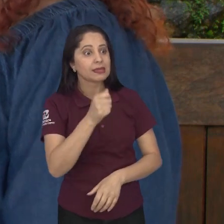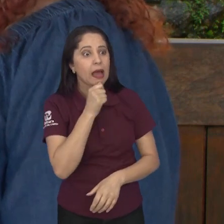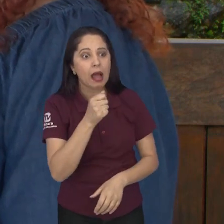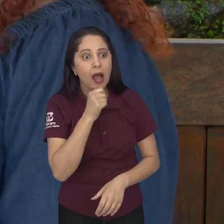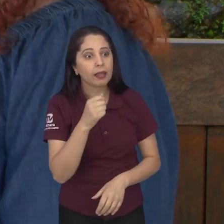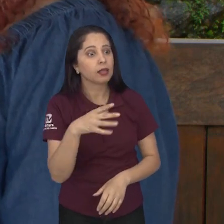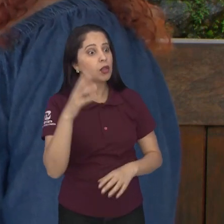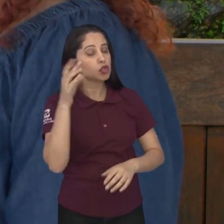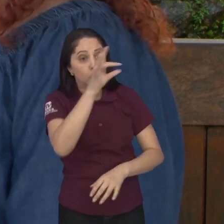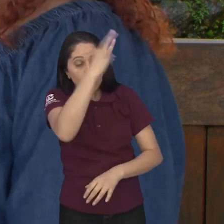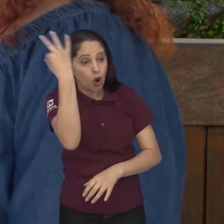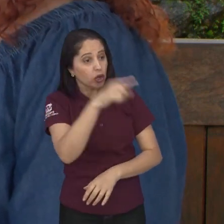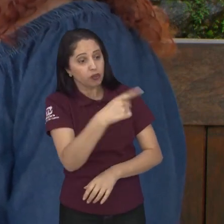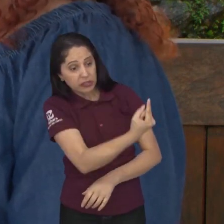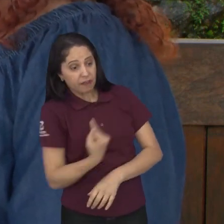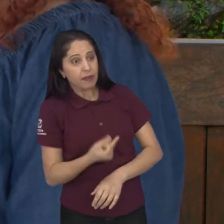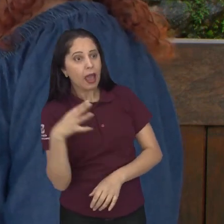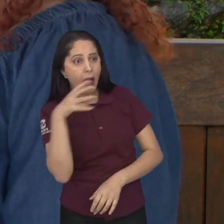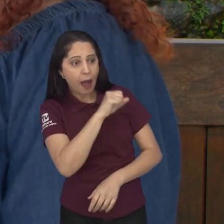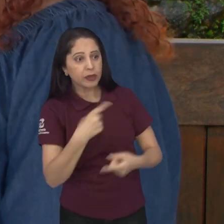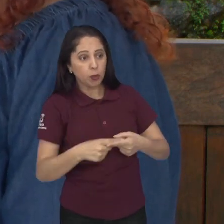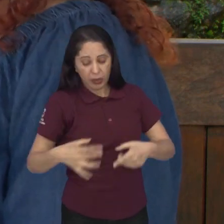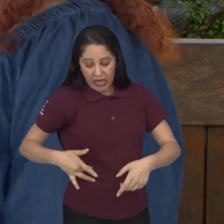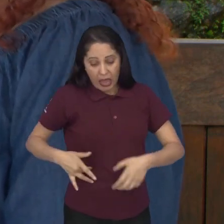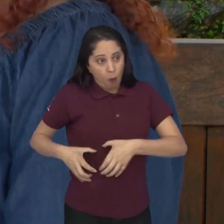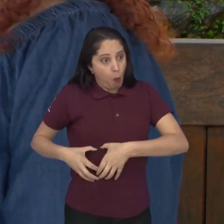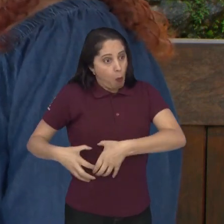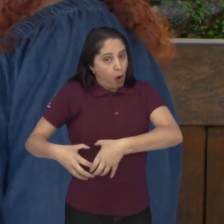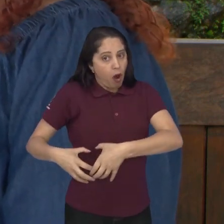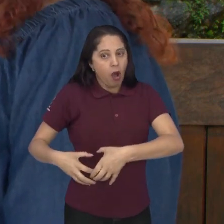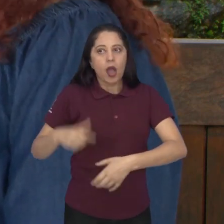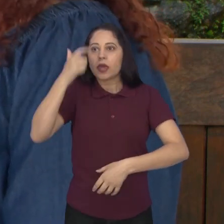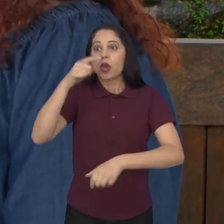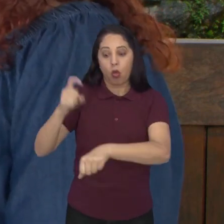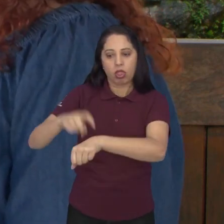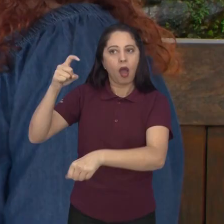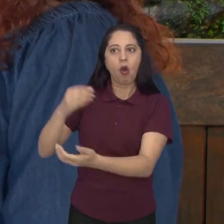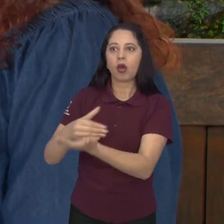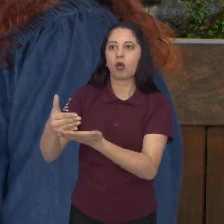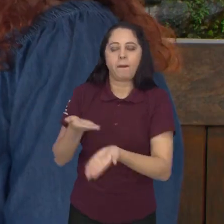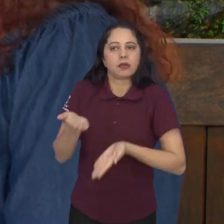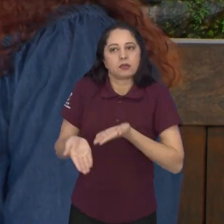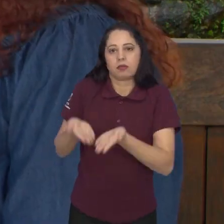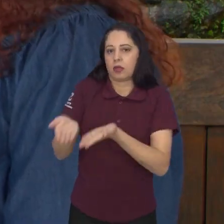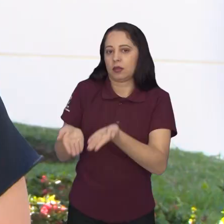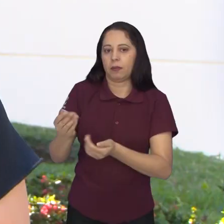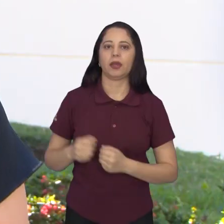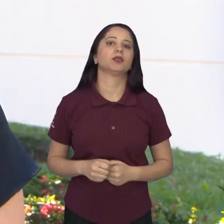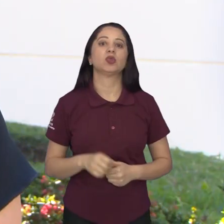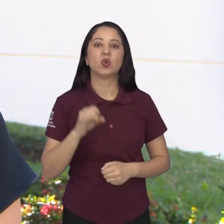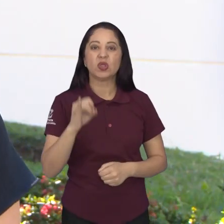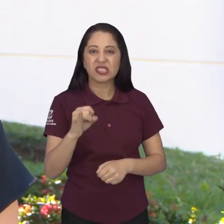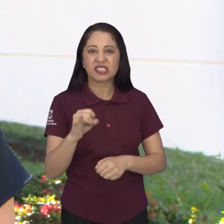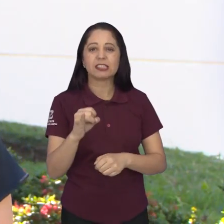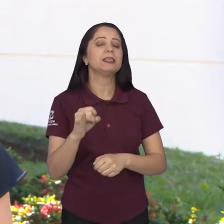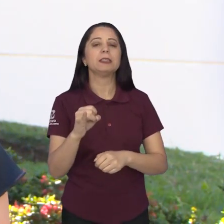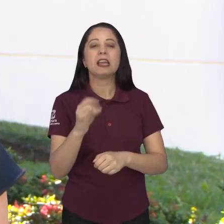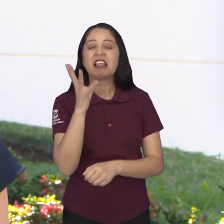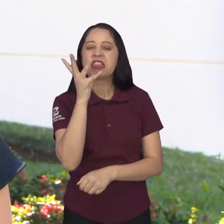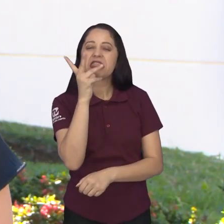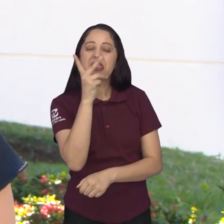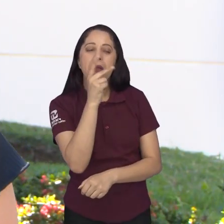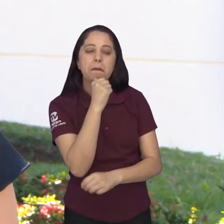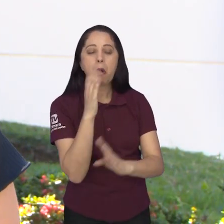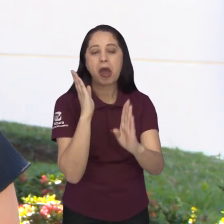você veio, está muito inchado o seu fígado. E de imediato já comecei fazer o tratamento. Se não for diagnosticado a